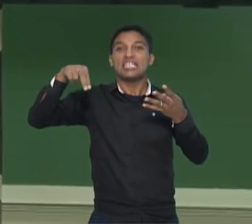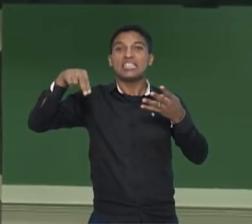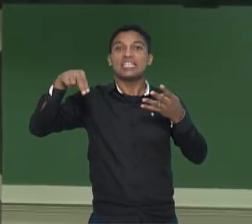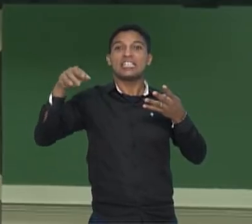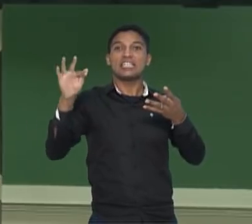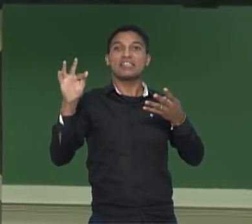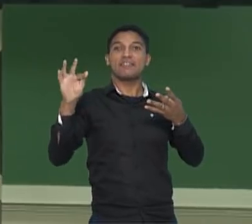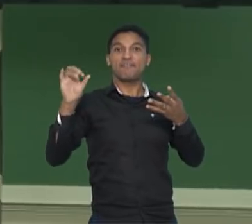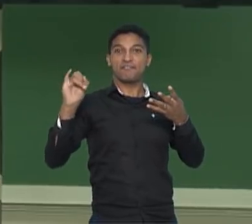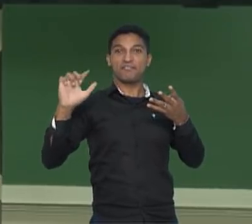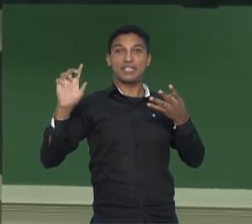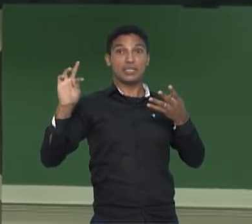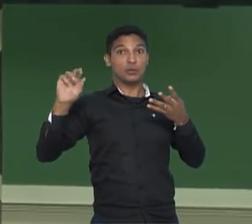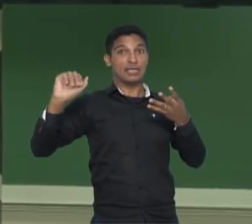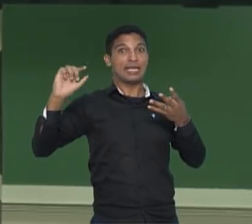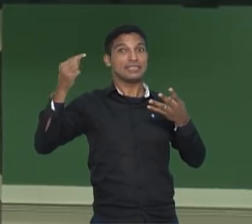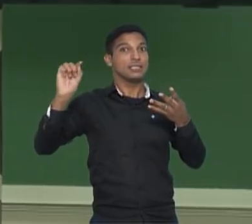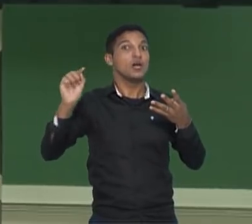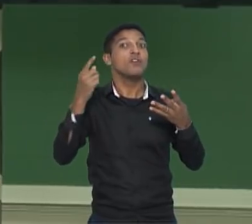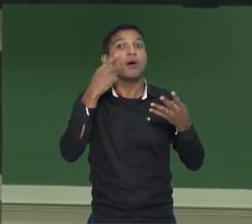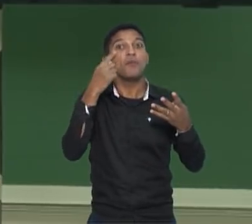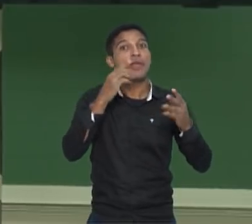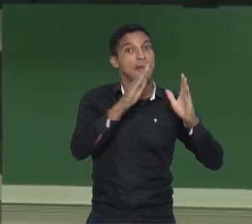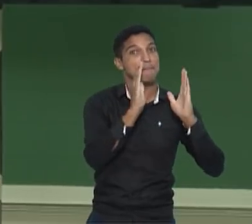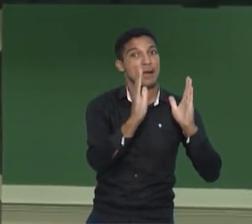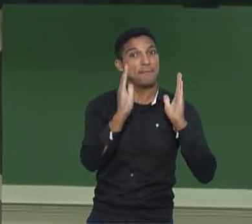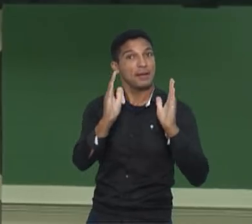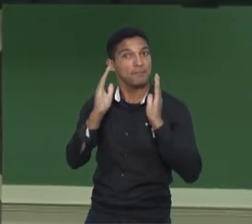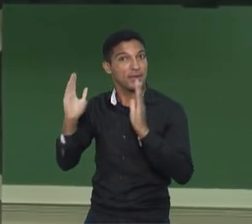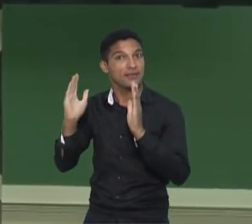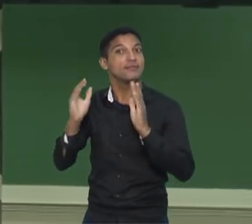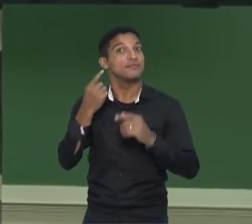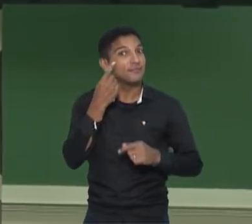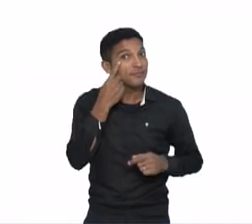e qual o estado físico que ele se encontra.